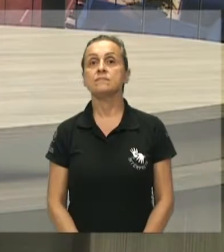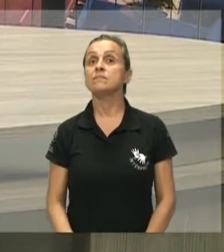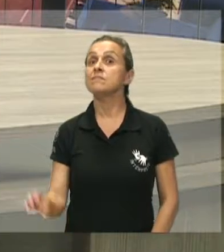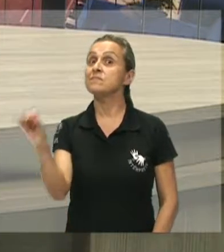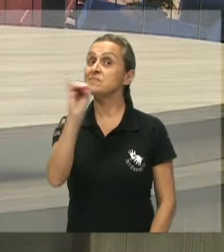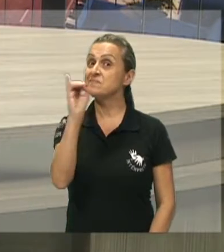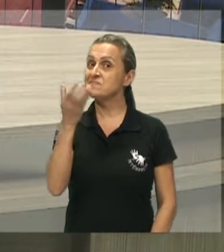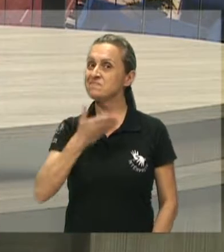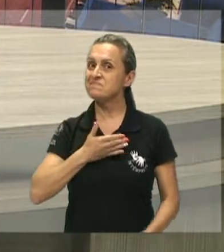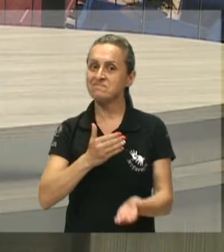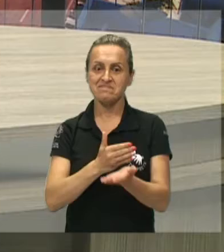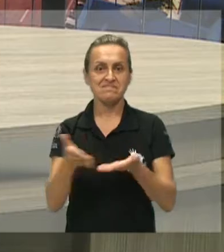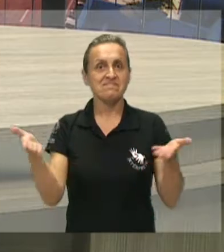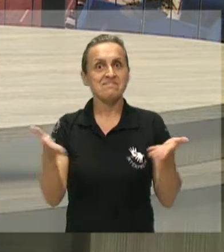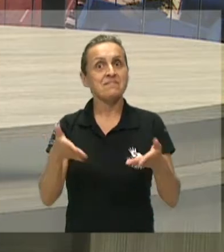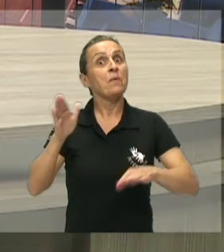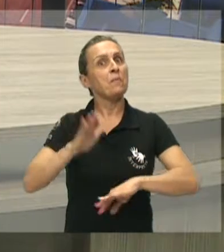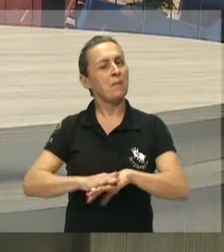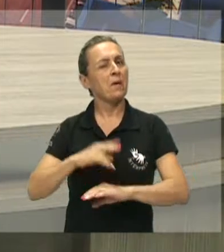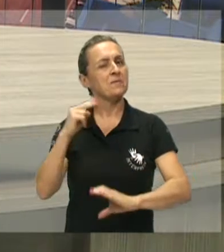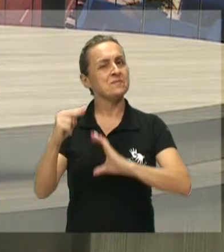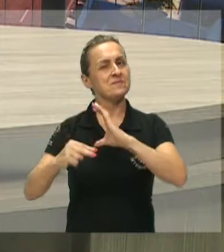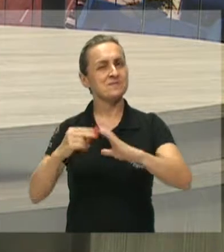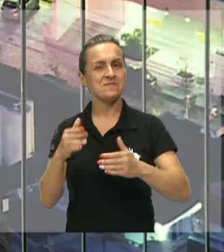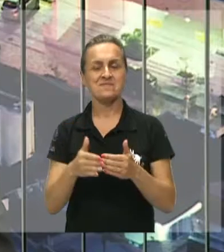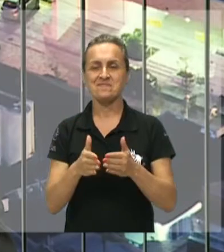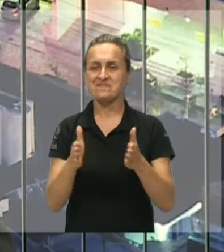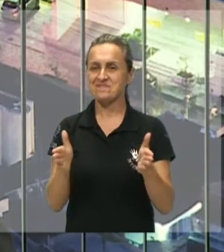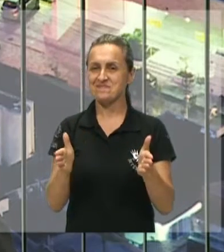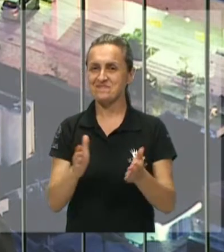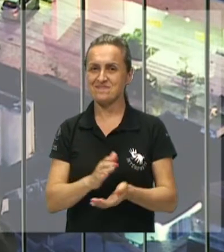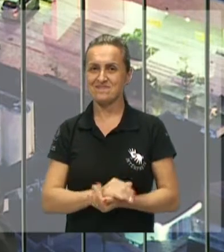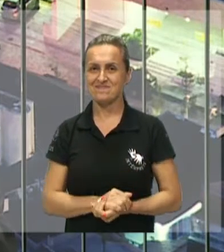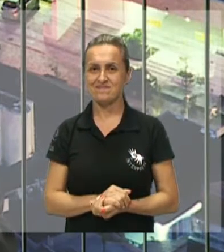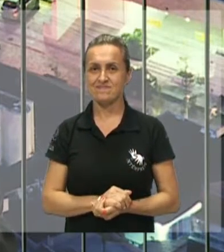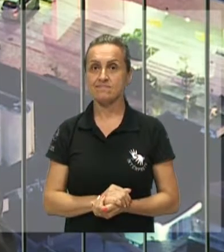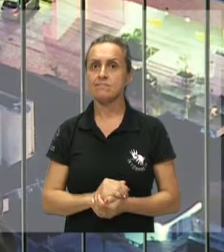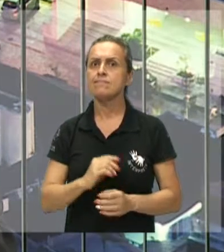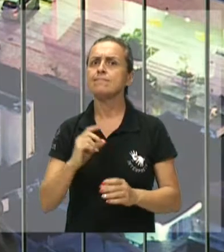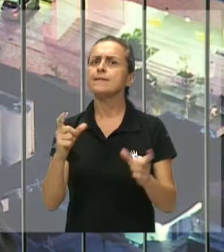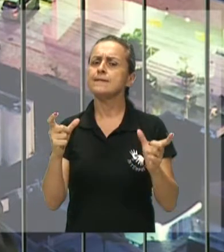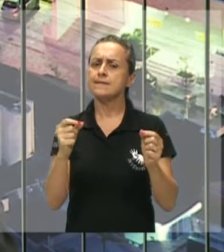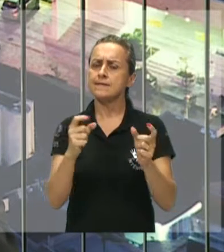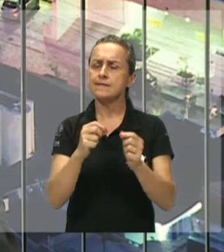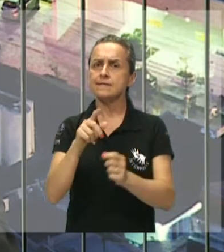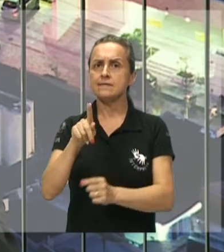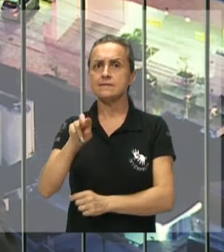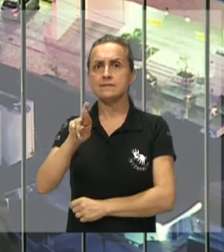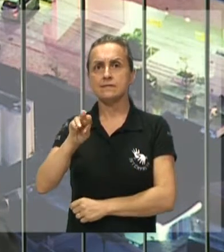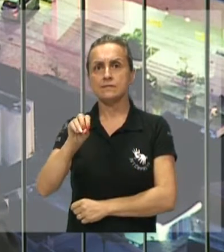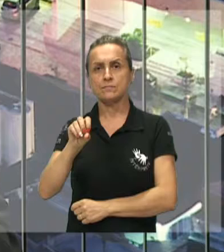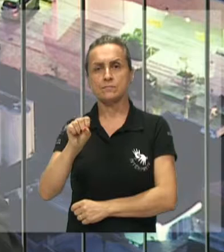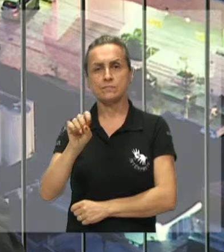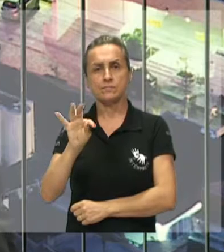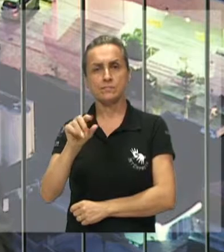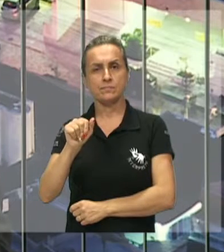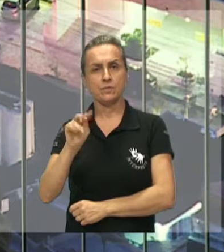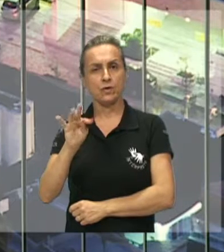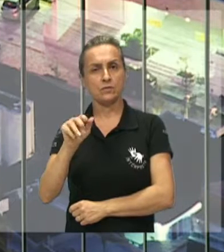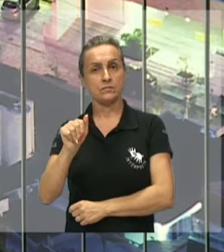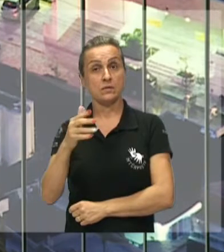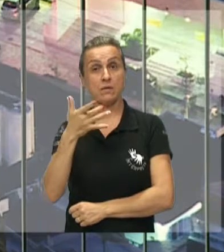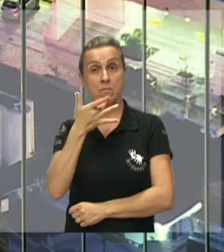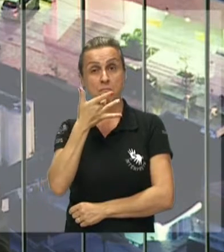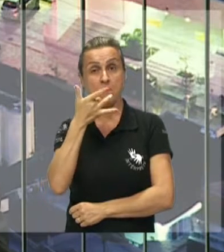Olá, amigos. Começa agora mais um Câmara Aberta. O câncer de próstata é o tipo mais comum entre os homens e a causa